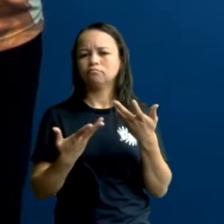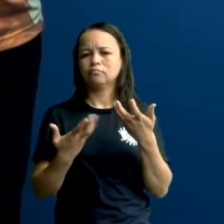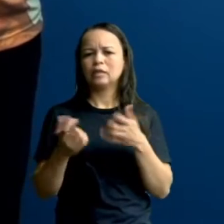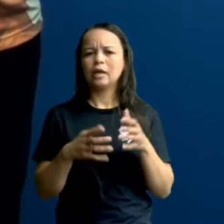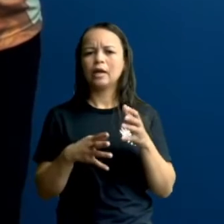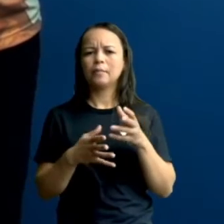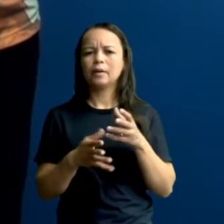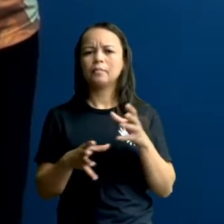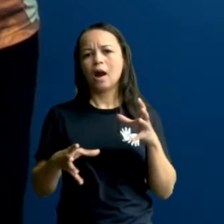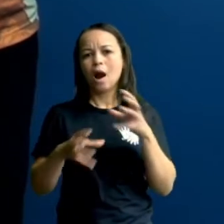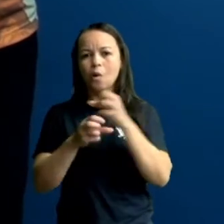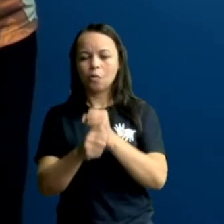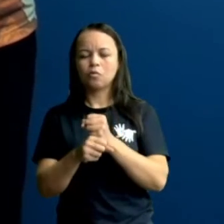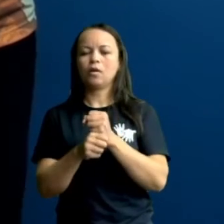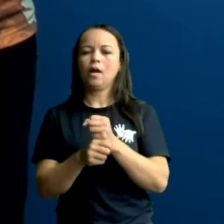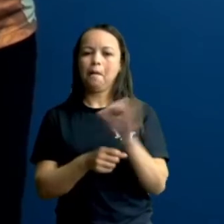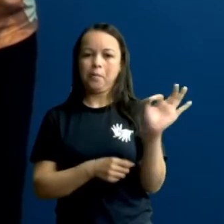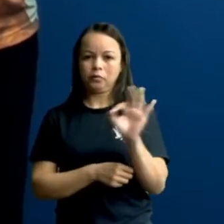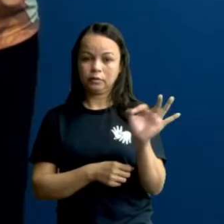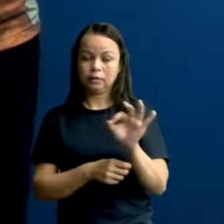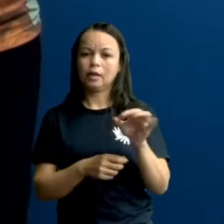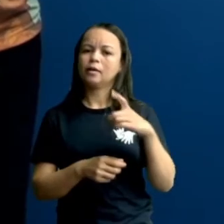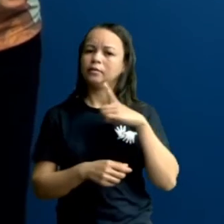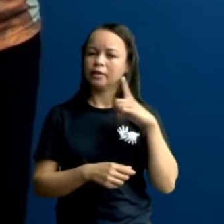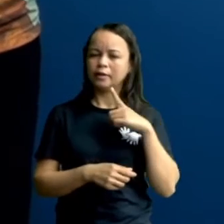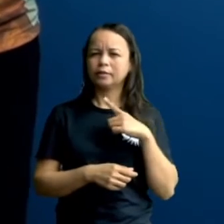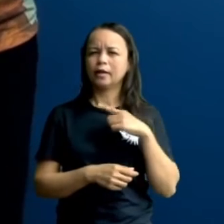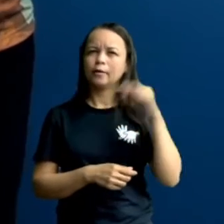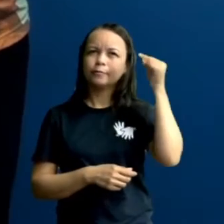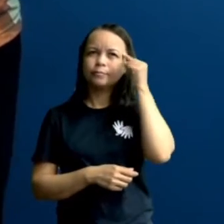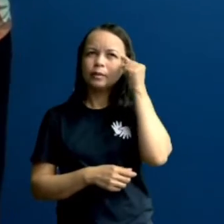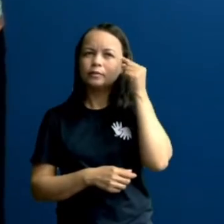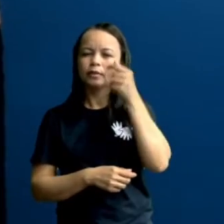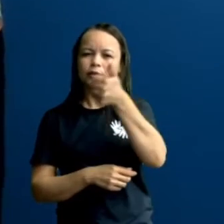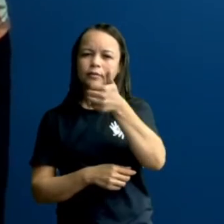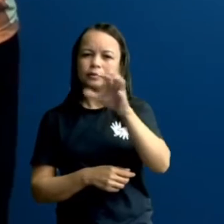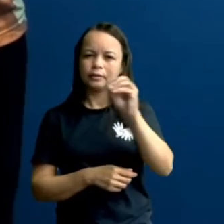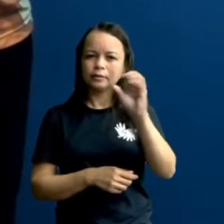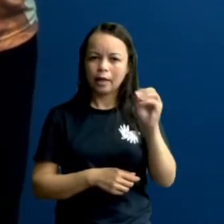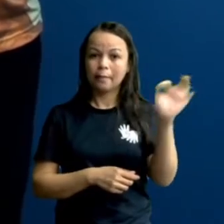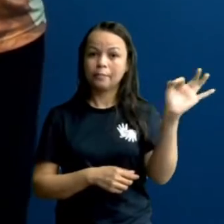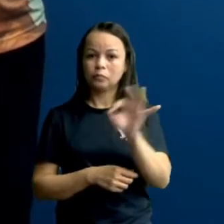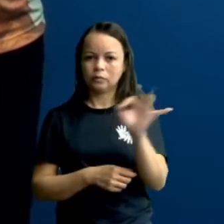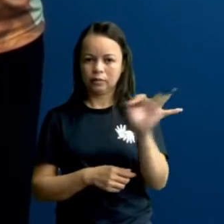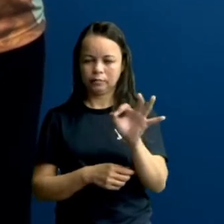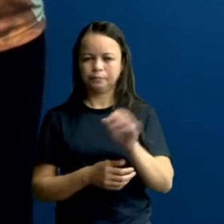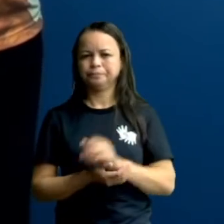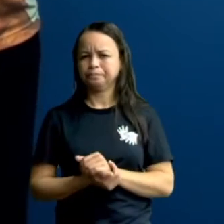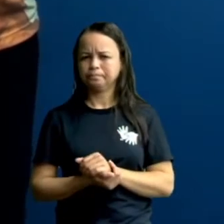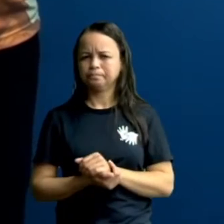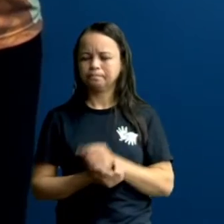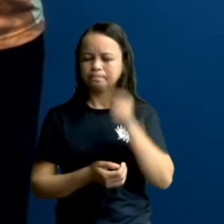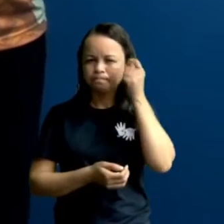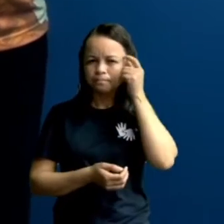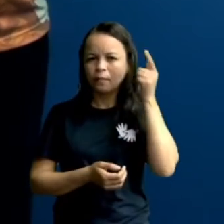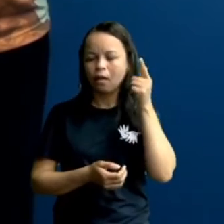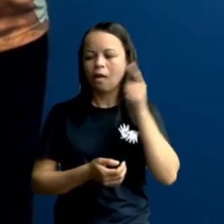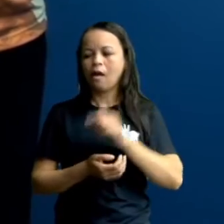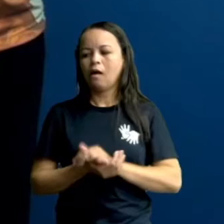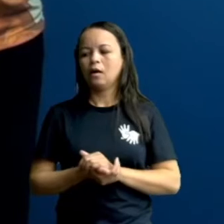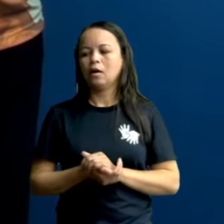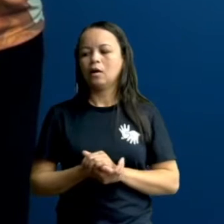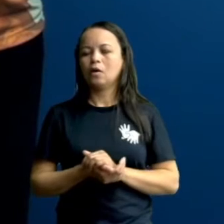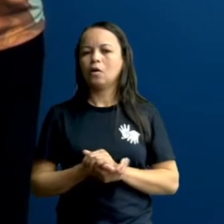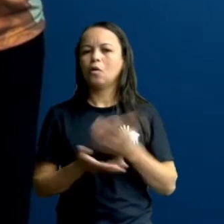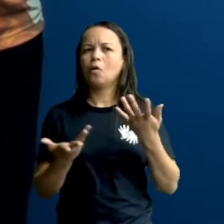tenho que ter como referência 100%, tá? Se liga nesse valor, 100%. Olha